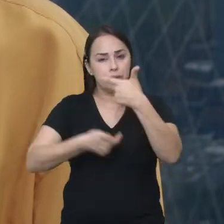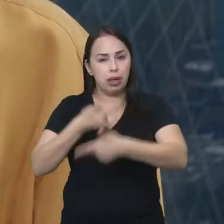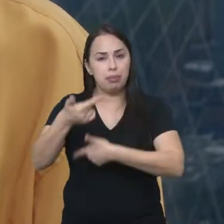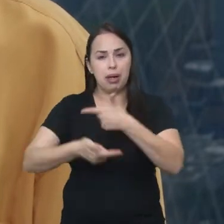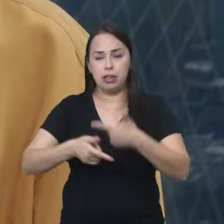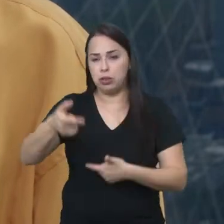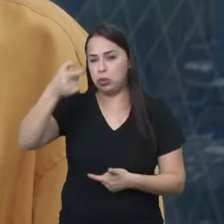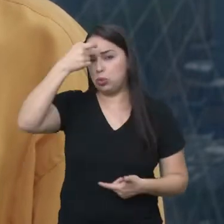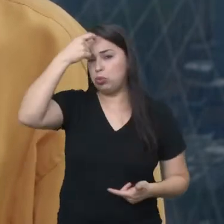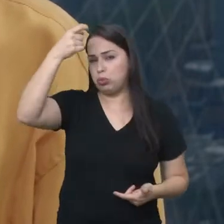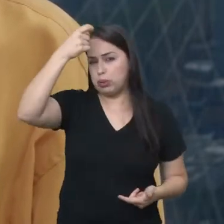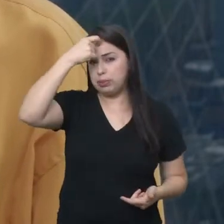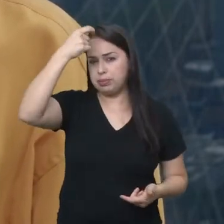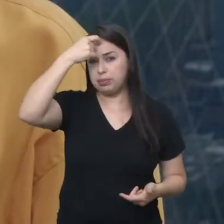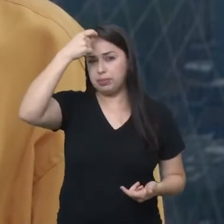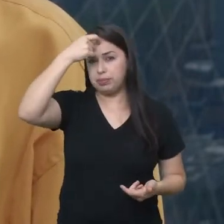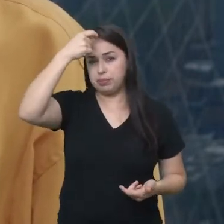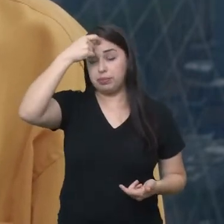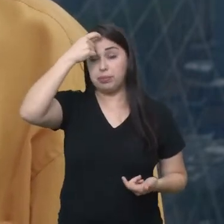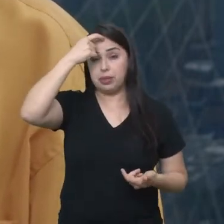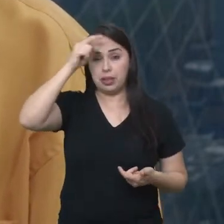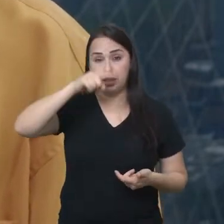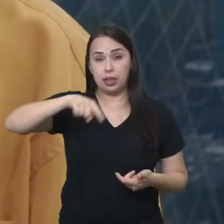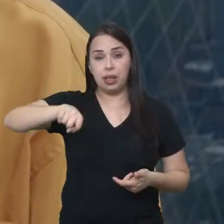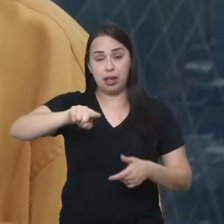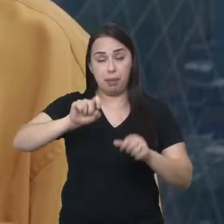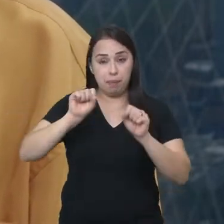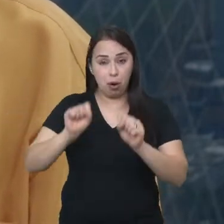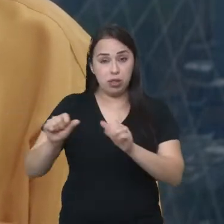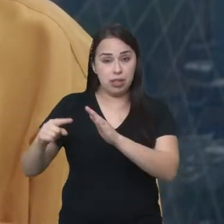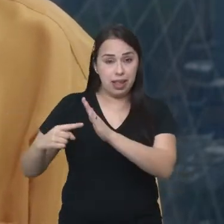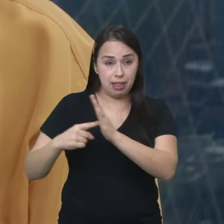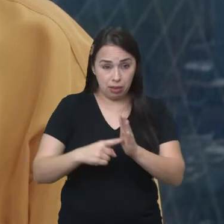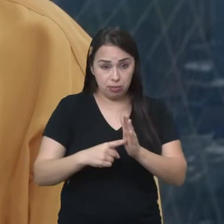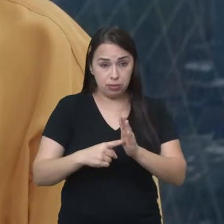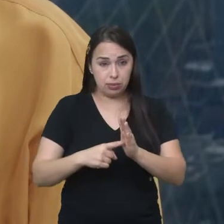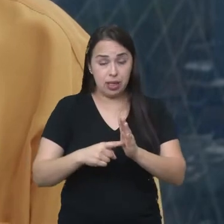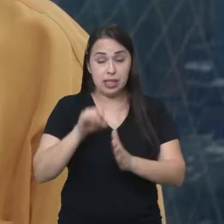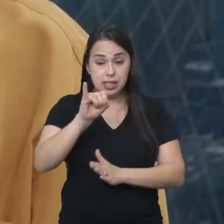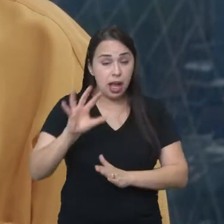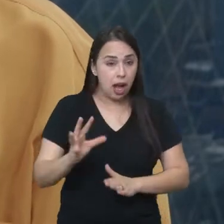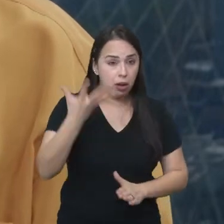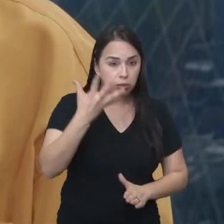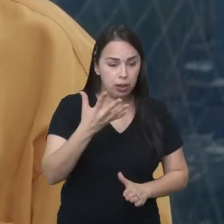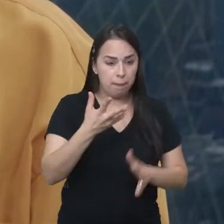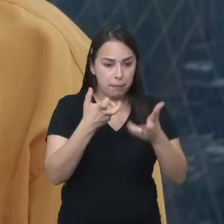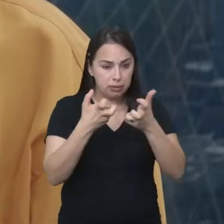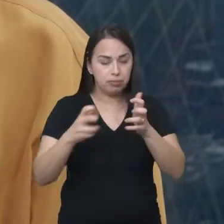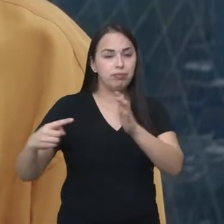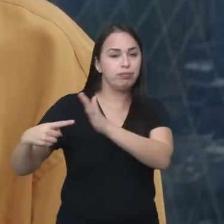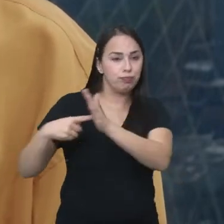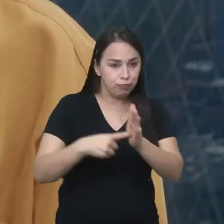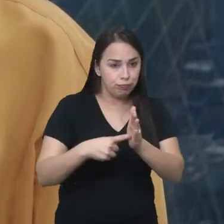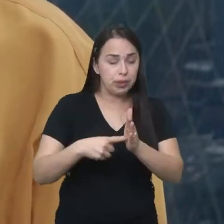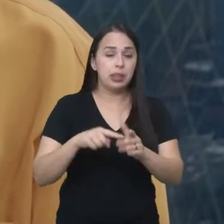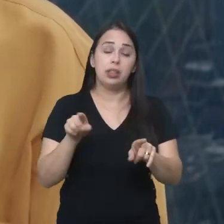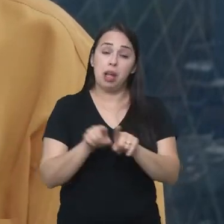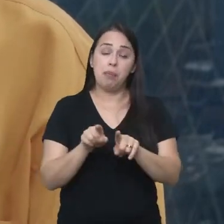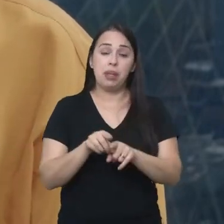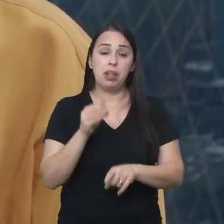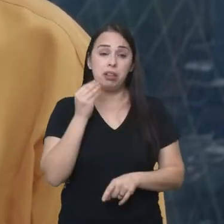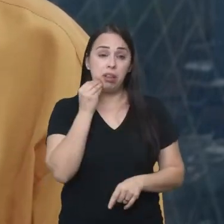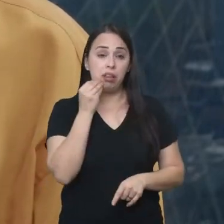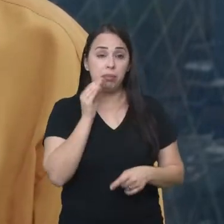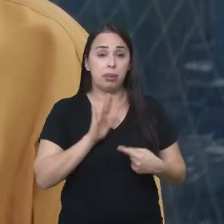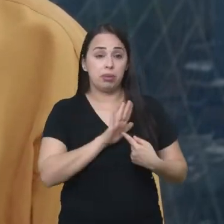população para que possam denunciar situações identificadas de violência sexual contra criança e adolescente e também tentando mostrar, né, que sociedade